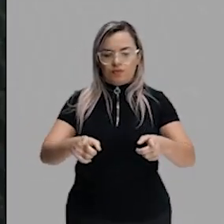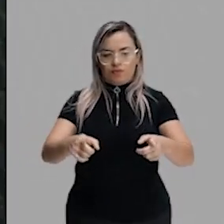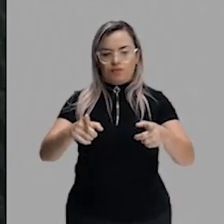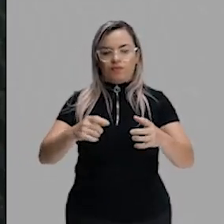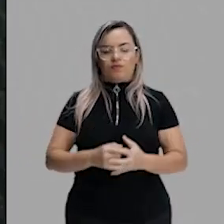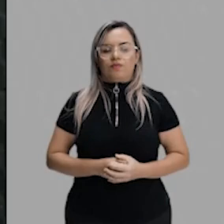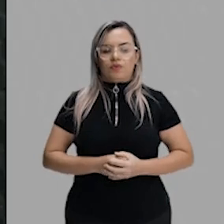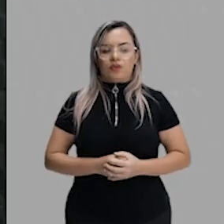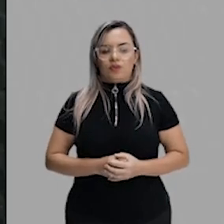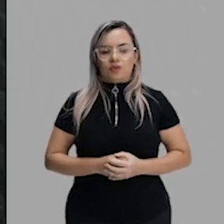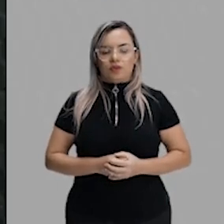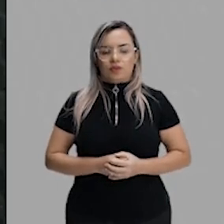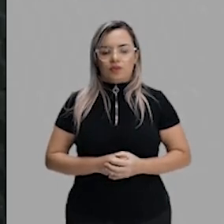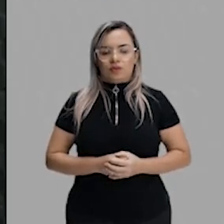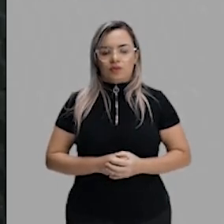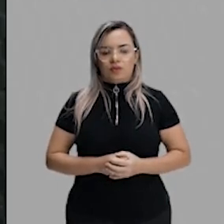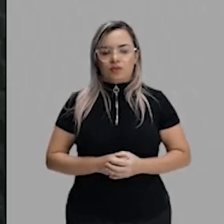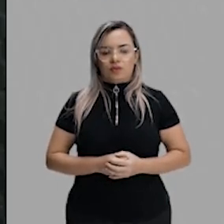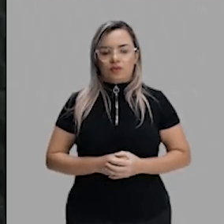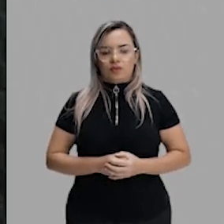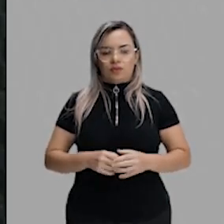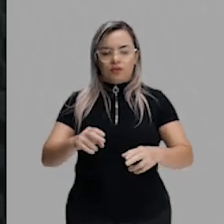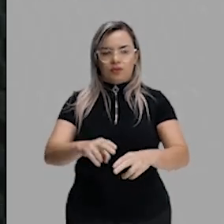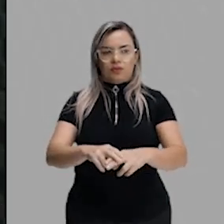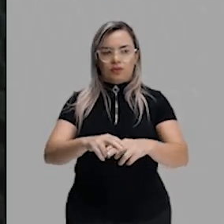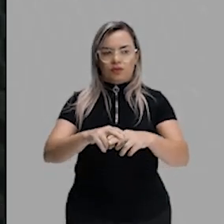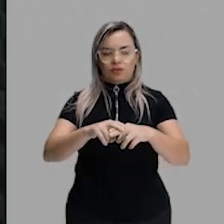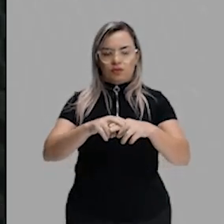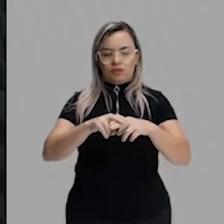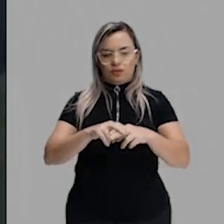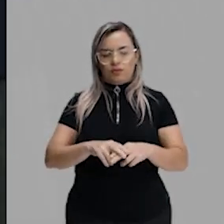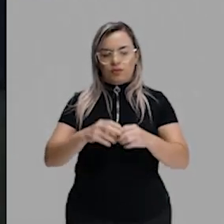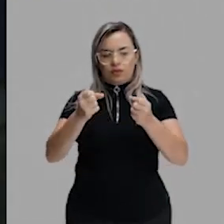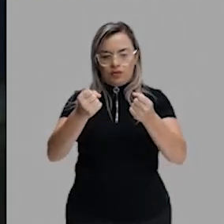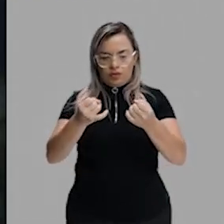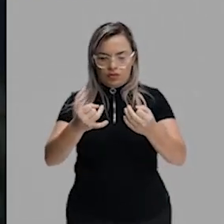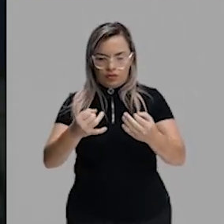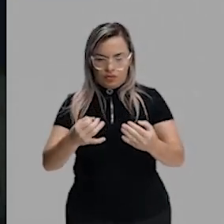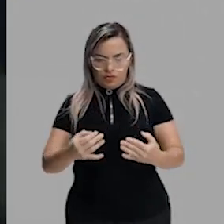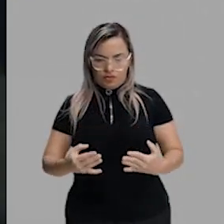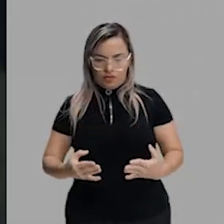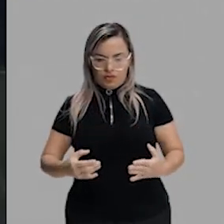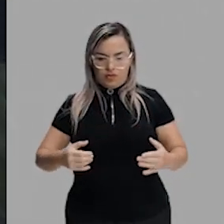Resistência constante, ou seja, à medida que você vai